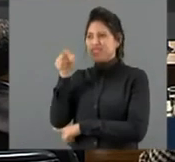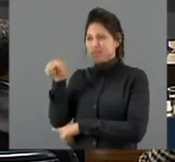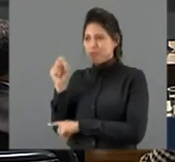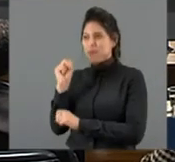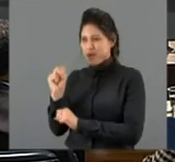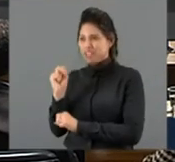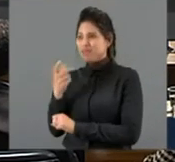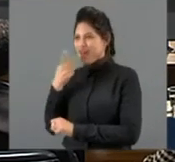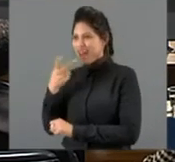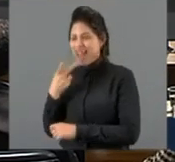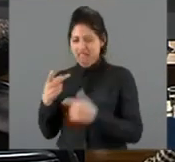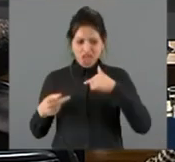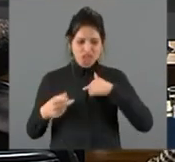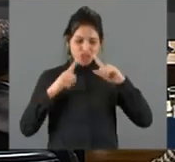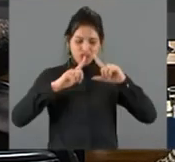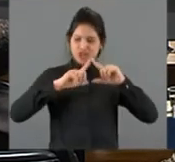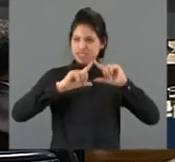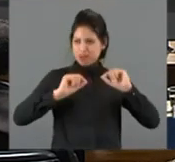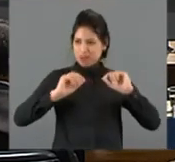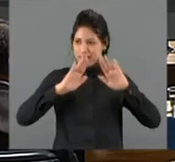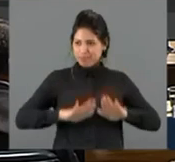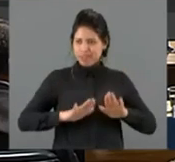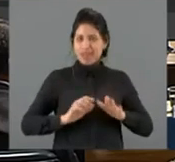Cleitinho, assume aqui um pouco.